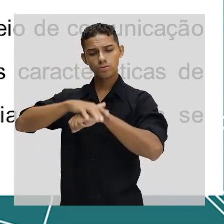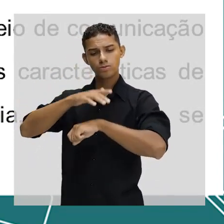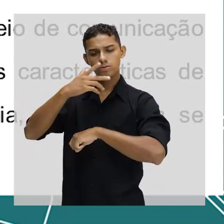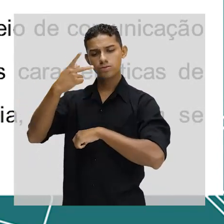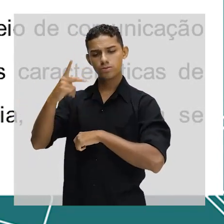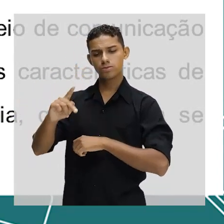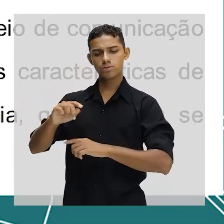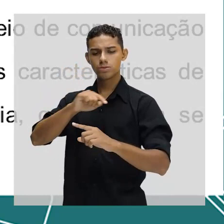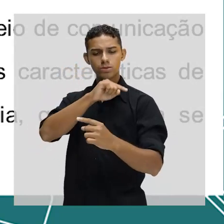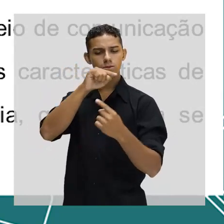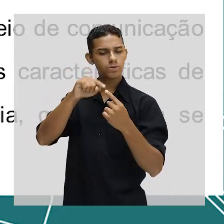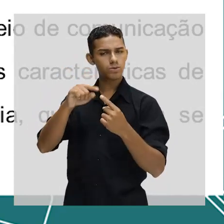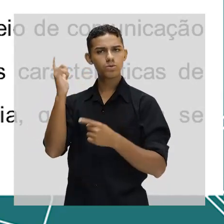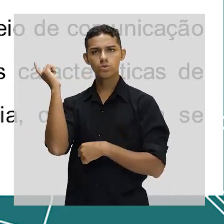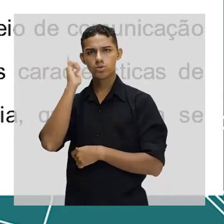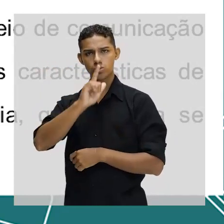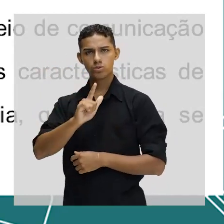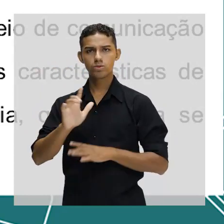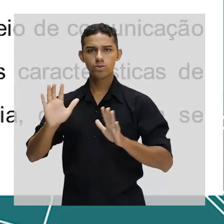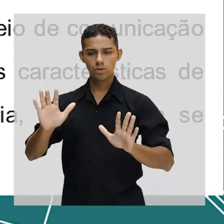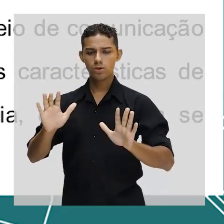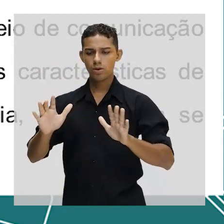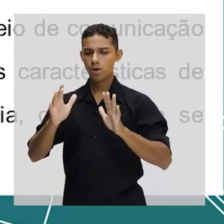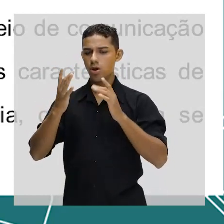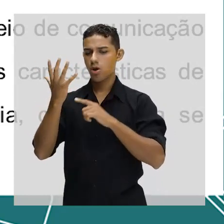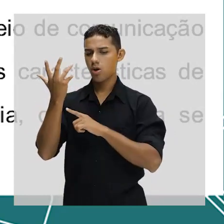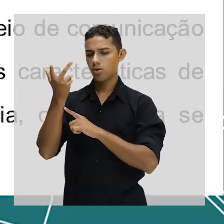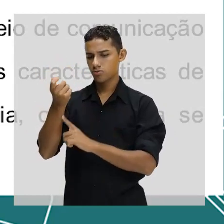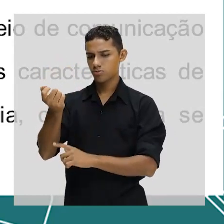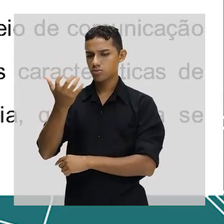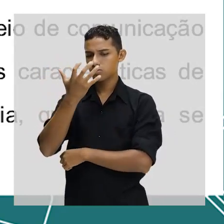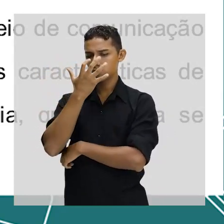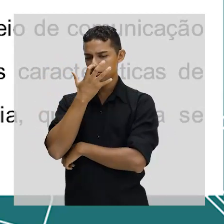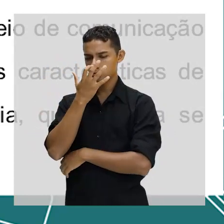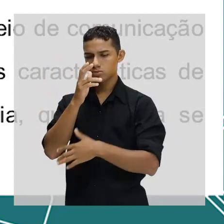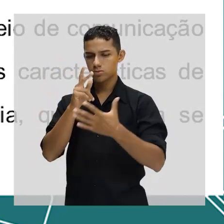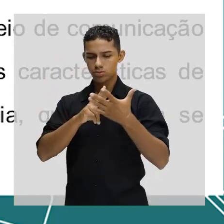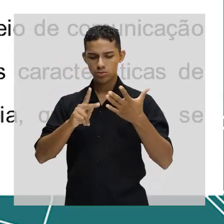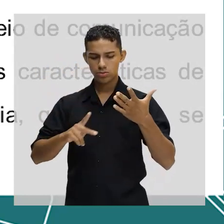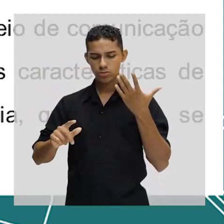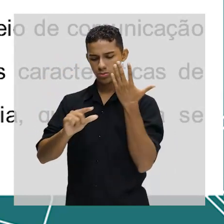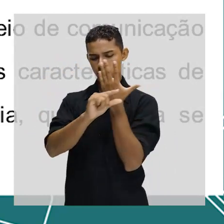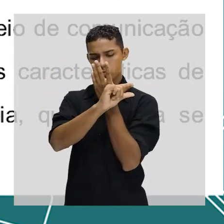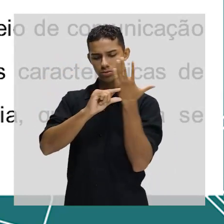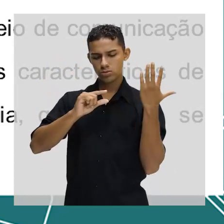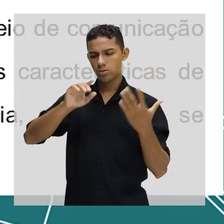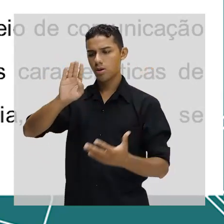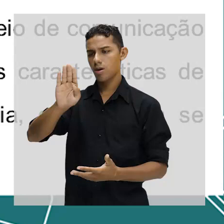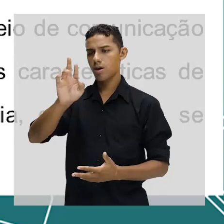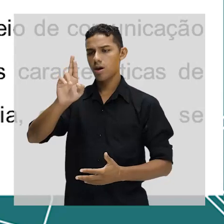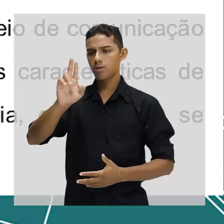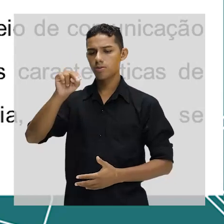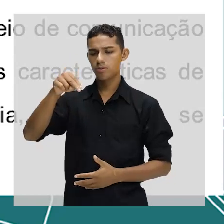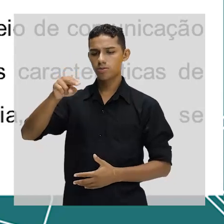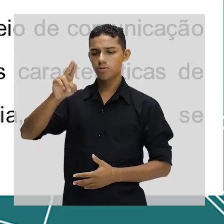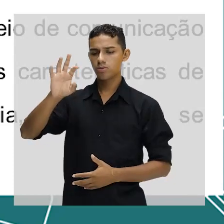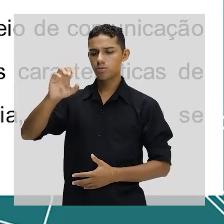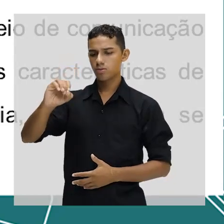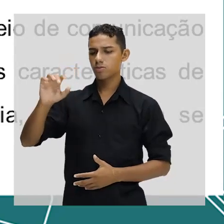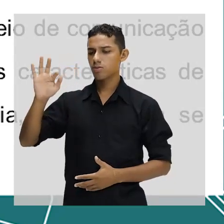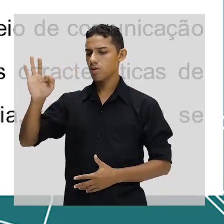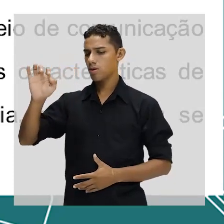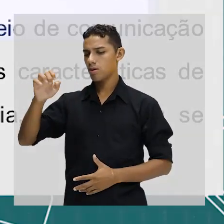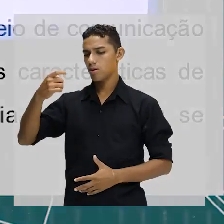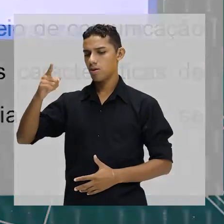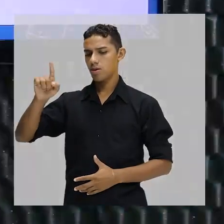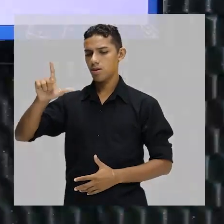de realizar uma intervenção artística, o poeta Bruno Félix desperta o interesse dos leitores a